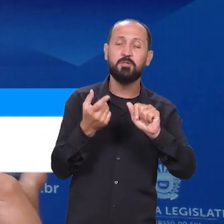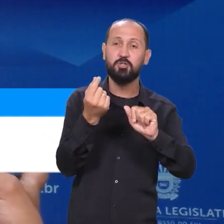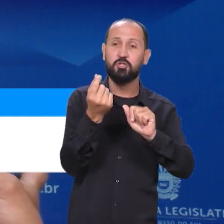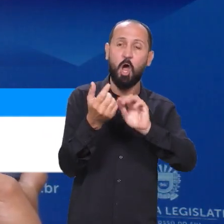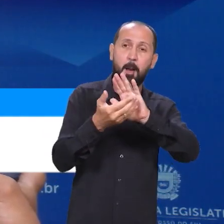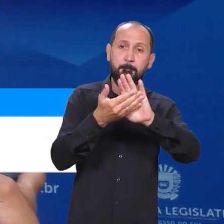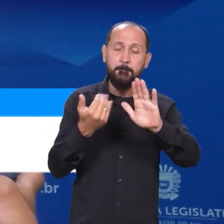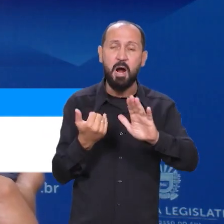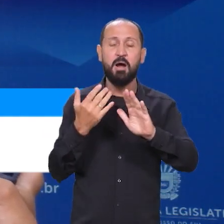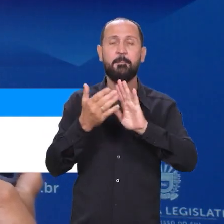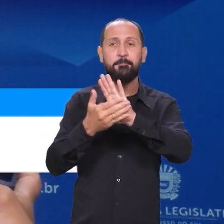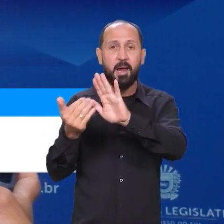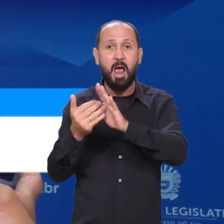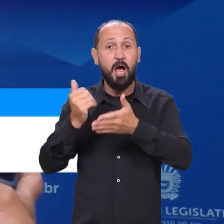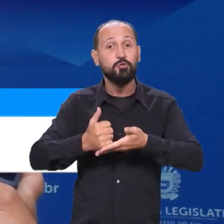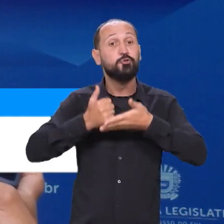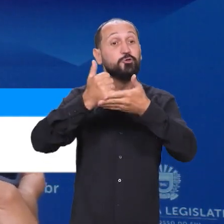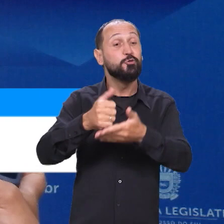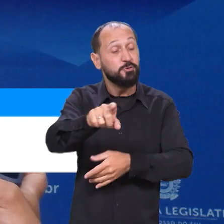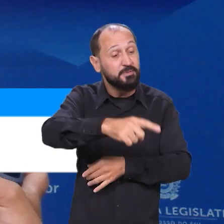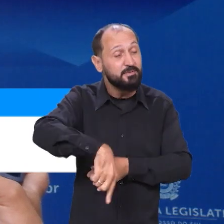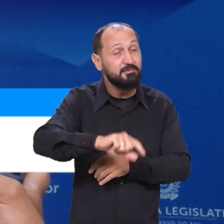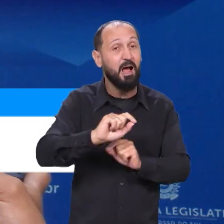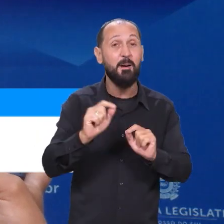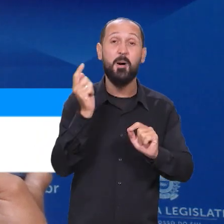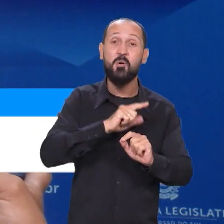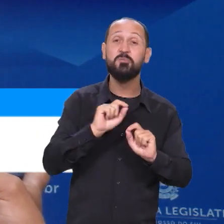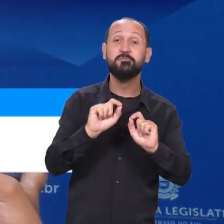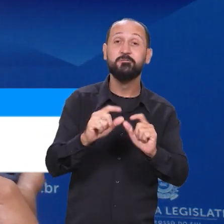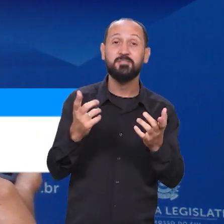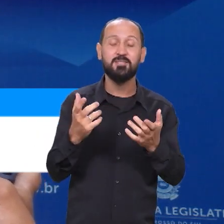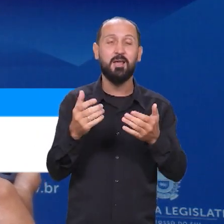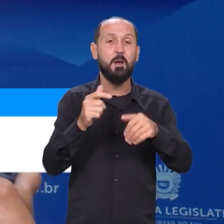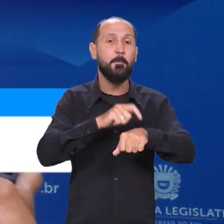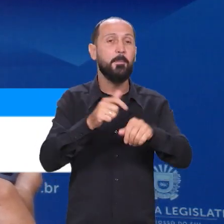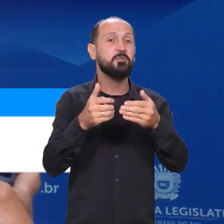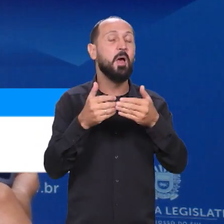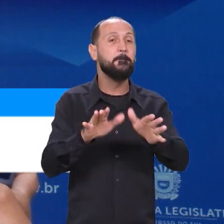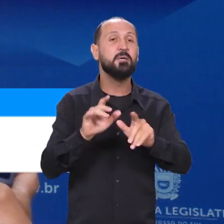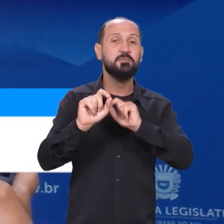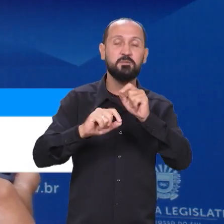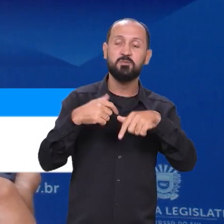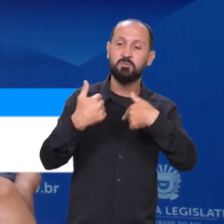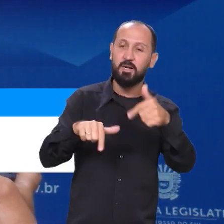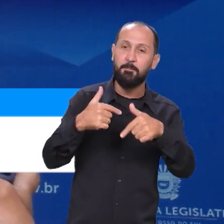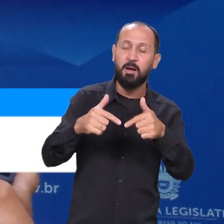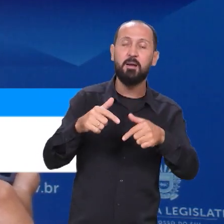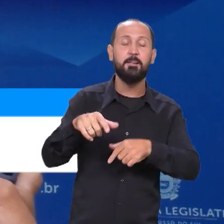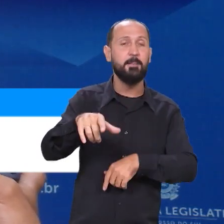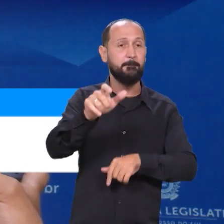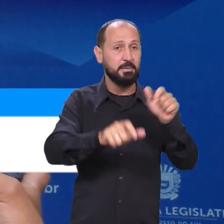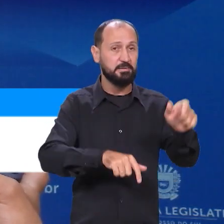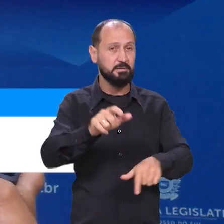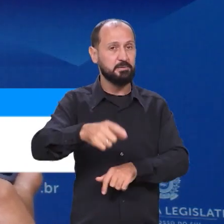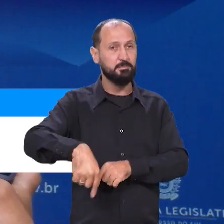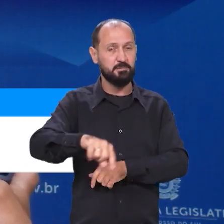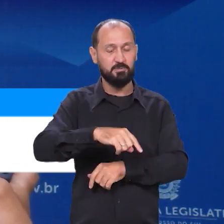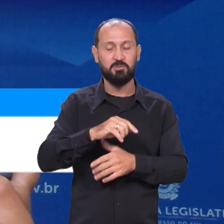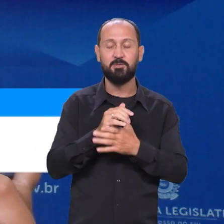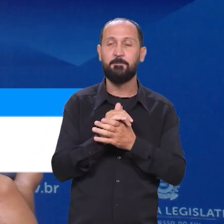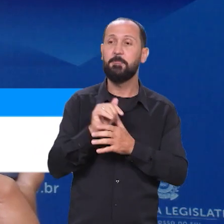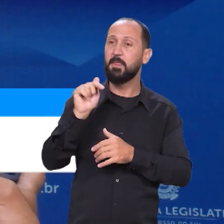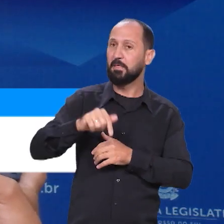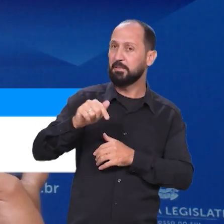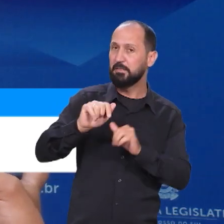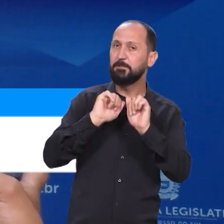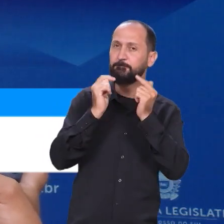desonerações, trazer esses benefícios para, com certeza, propiciar abertura de mercado de trabalho para essas pessoas.